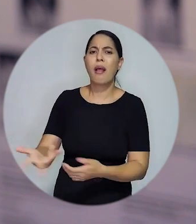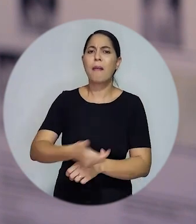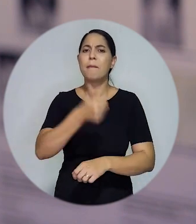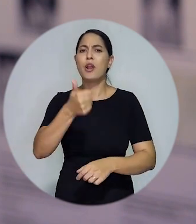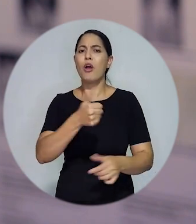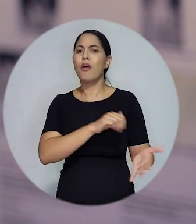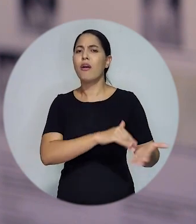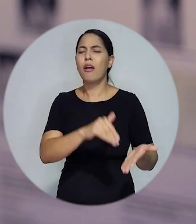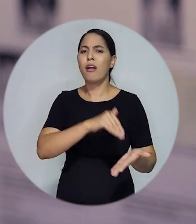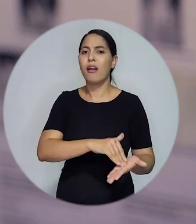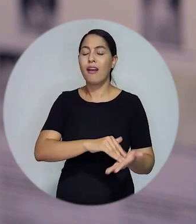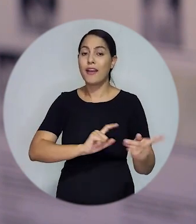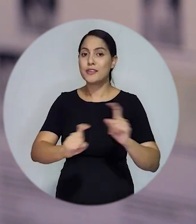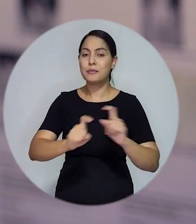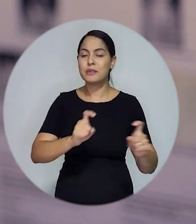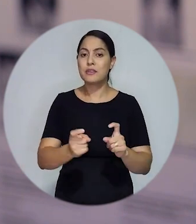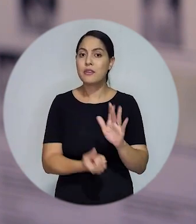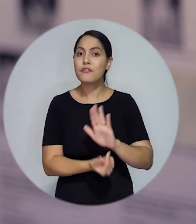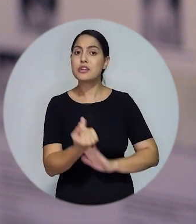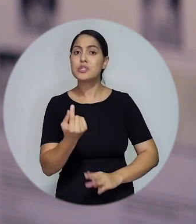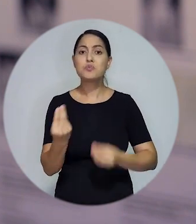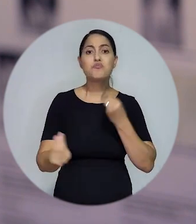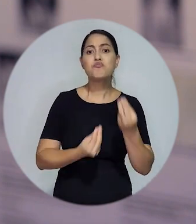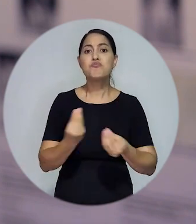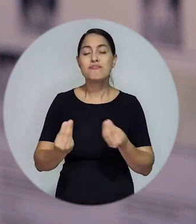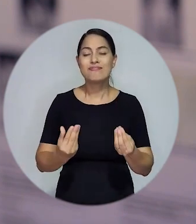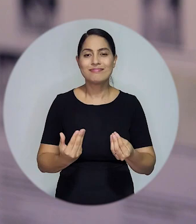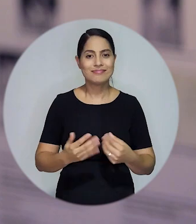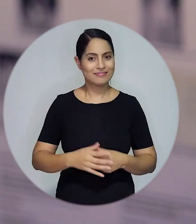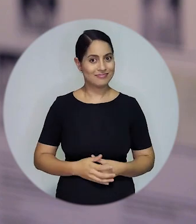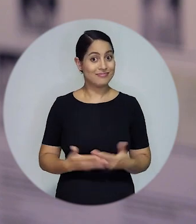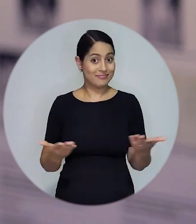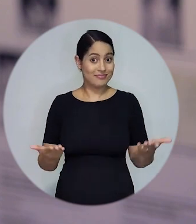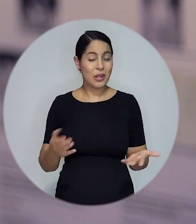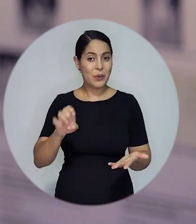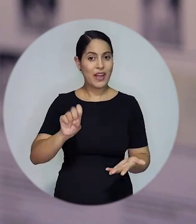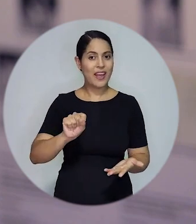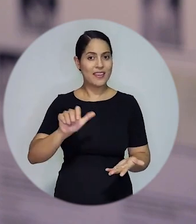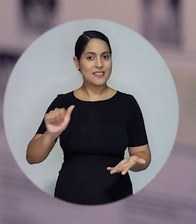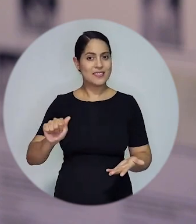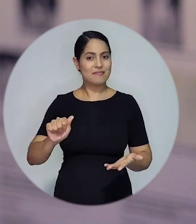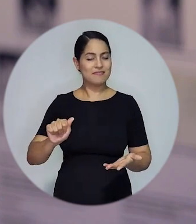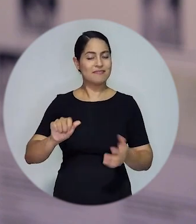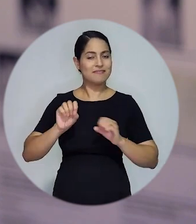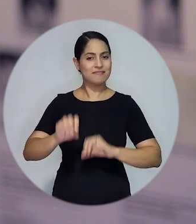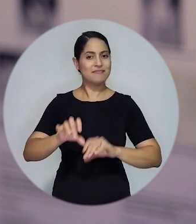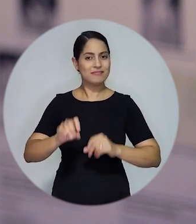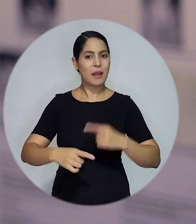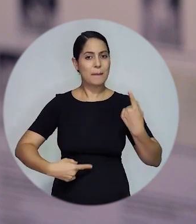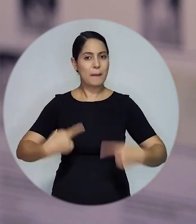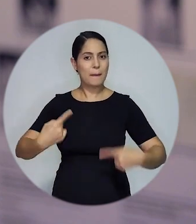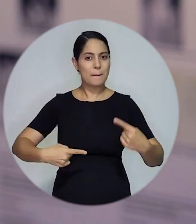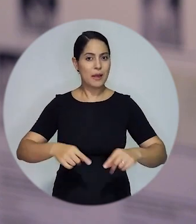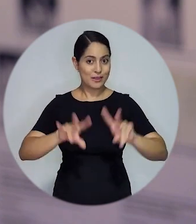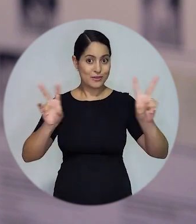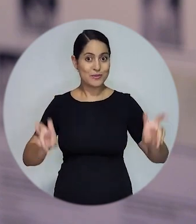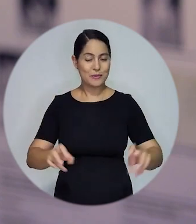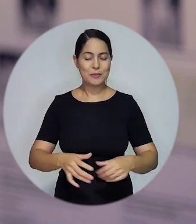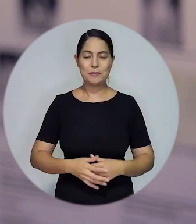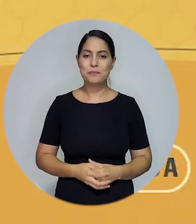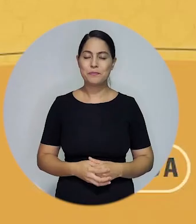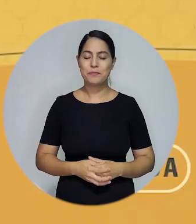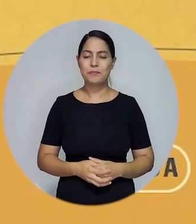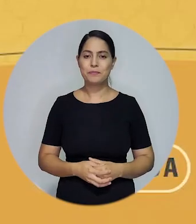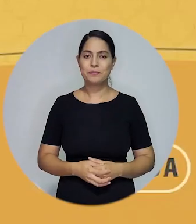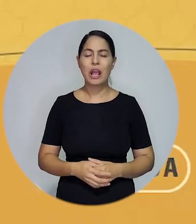administração financeira para escritórios de advocacia? É o que dá conta mais um debate realizado pela Escola Superior de Advocacia